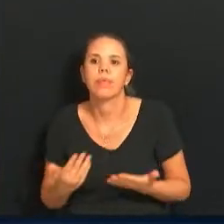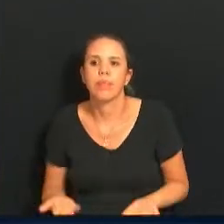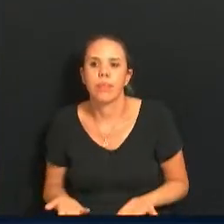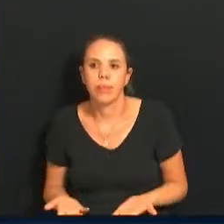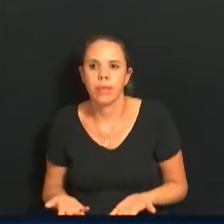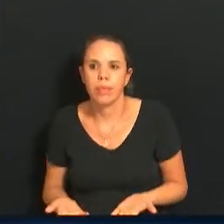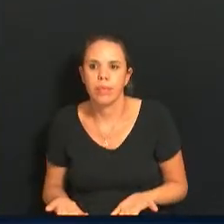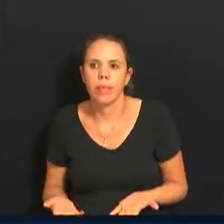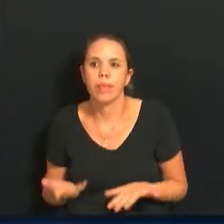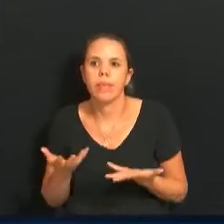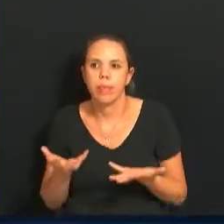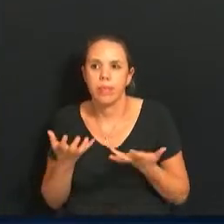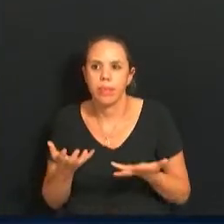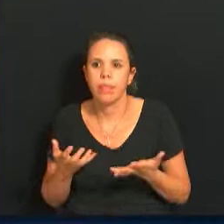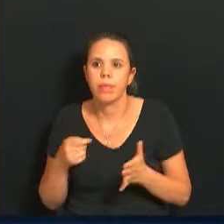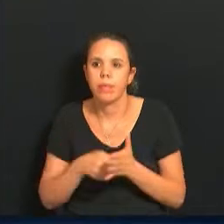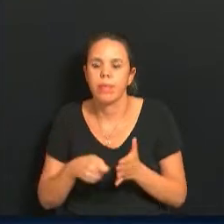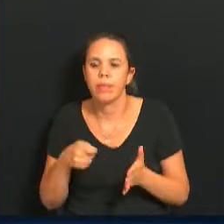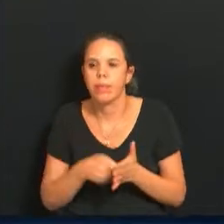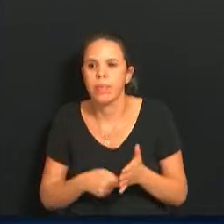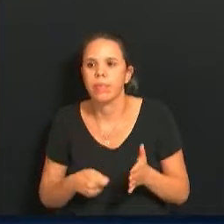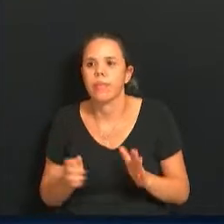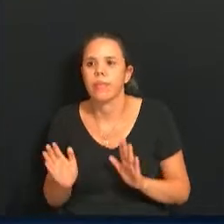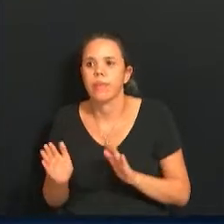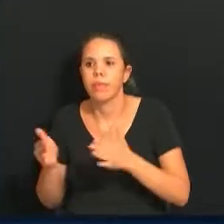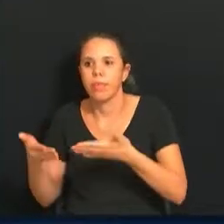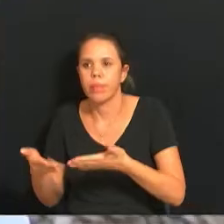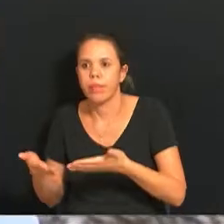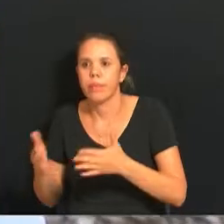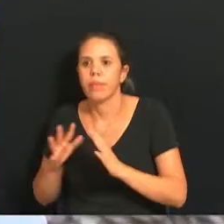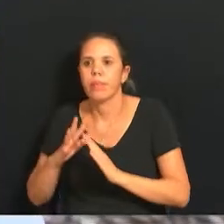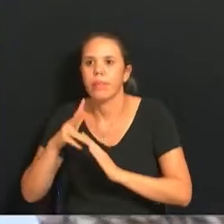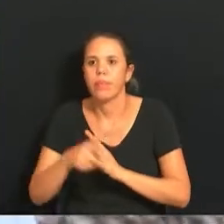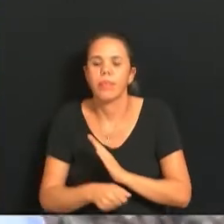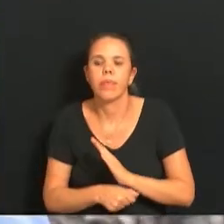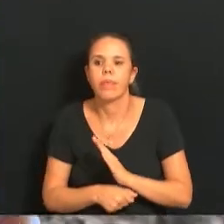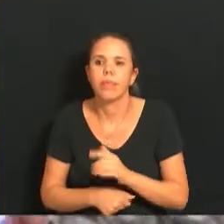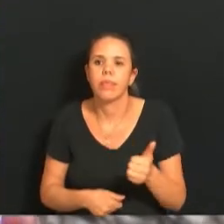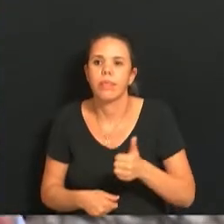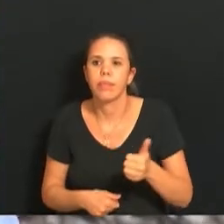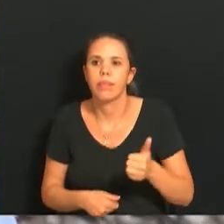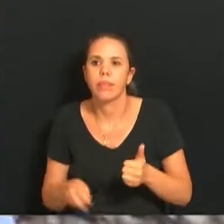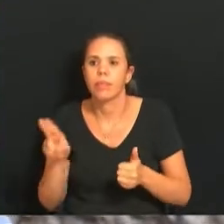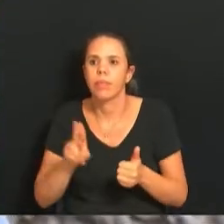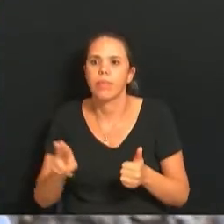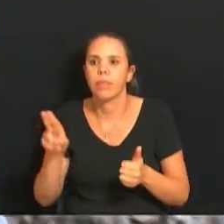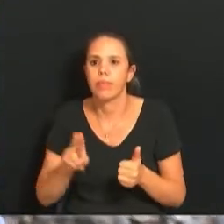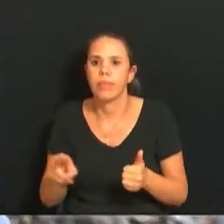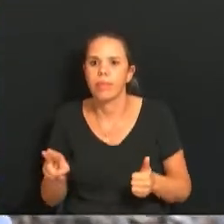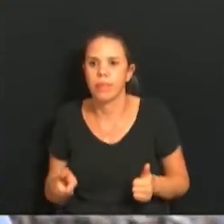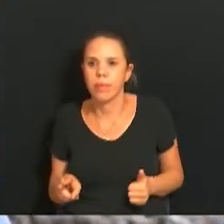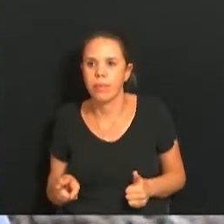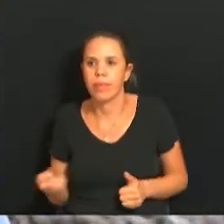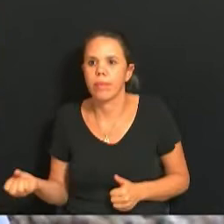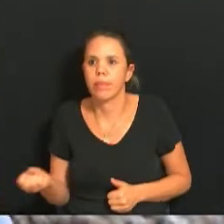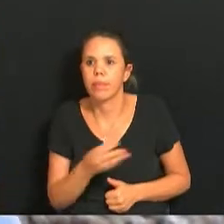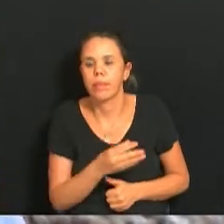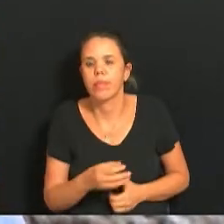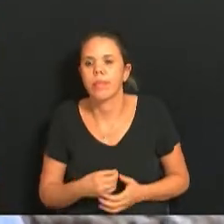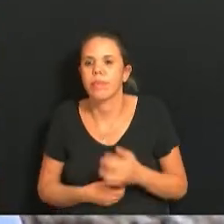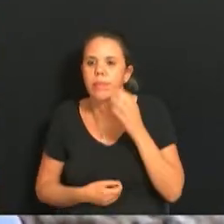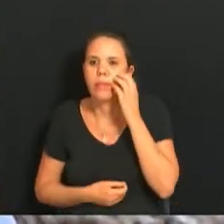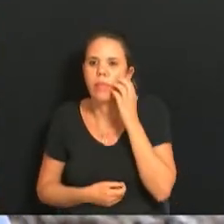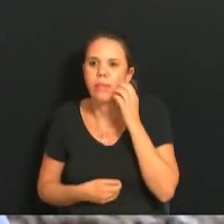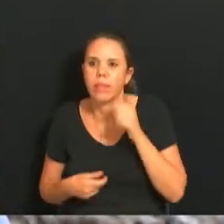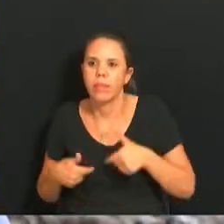pretende acompanhar políticas públicas voltadas para o meio ambiente. Primeiro é utilizar esse novo instrumento de